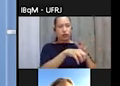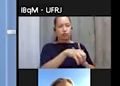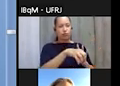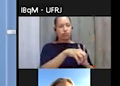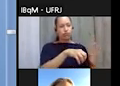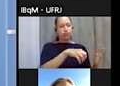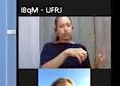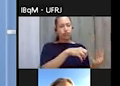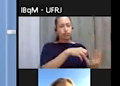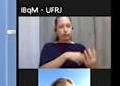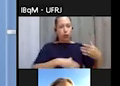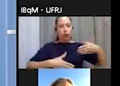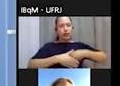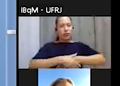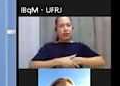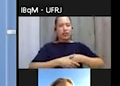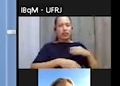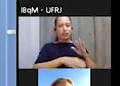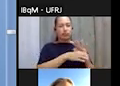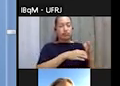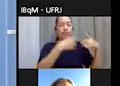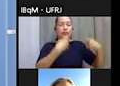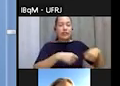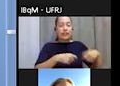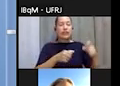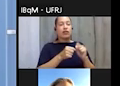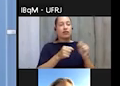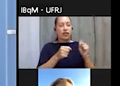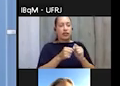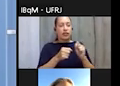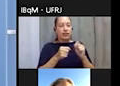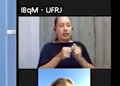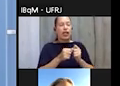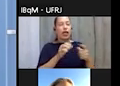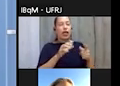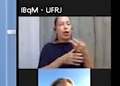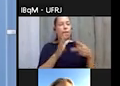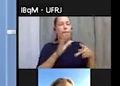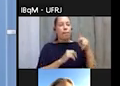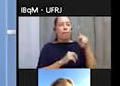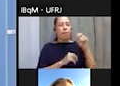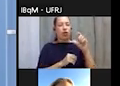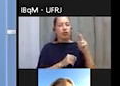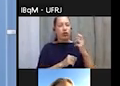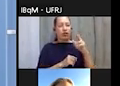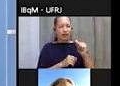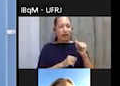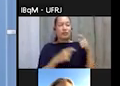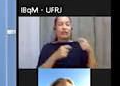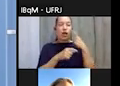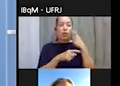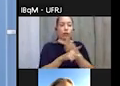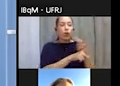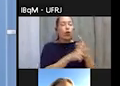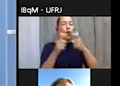havia necessidade da produção de pólvora, né, para os armamentos, tinha que se procurar novos locais onde